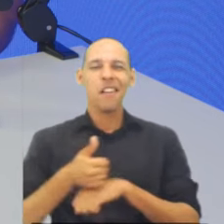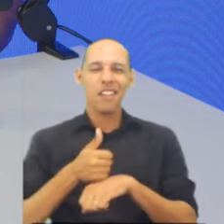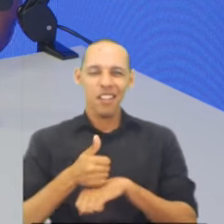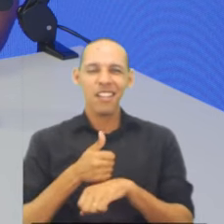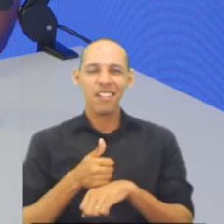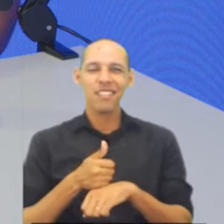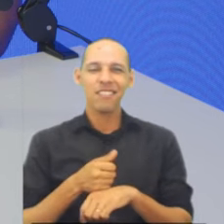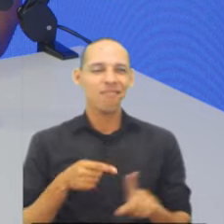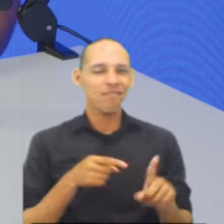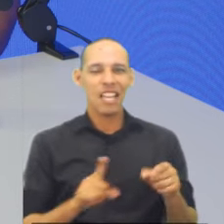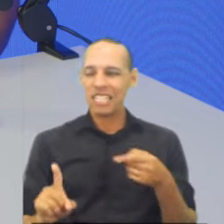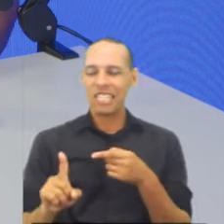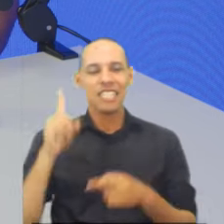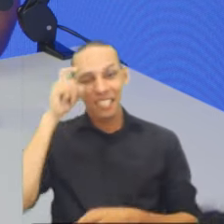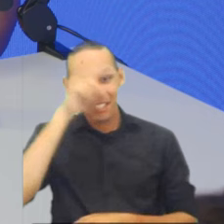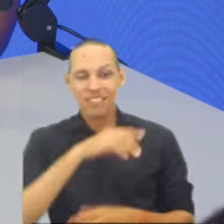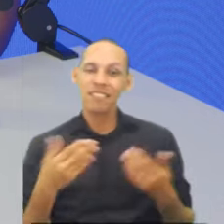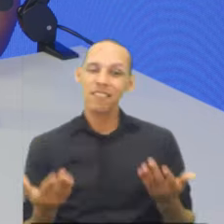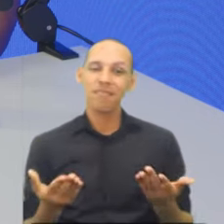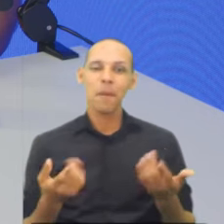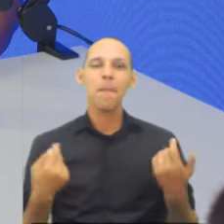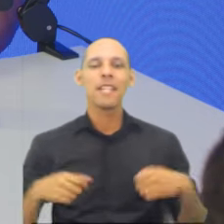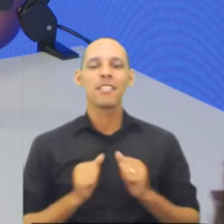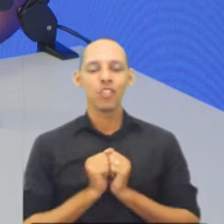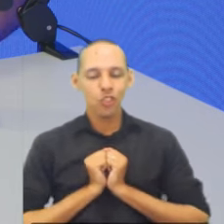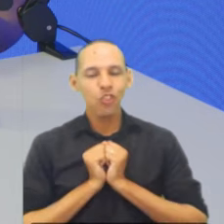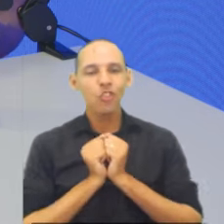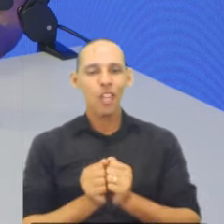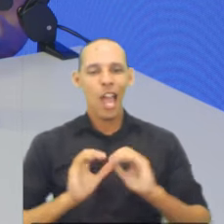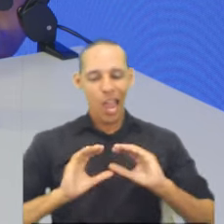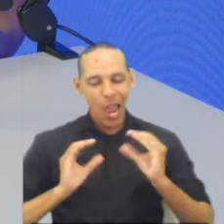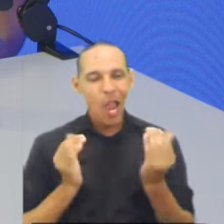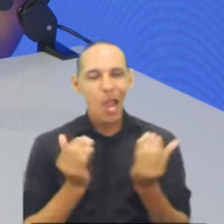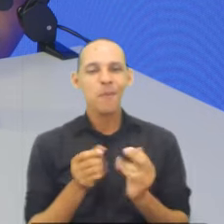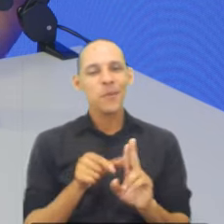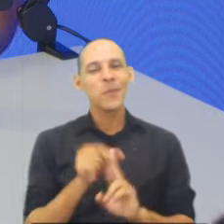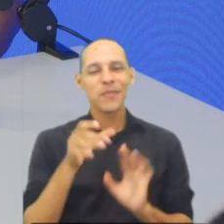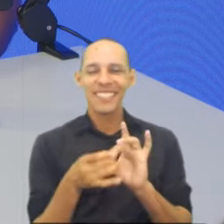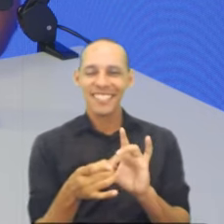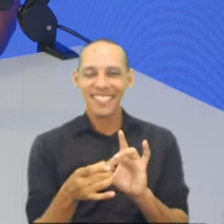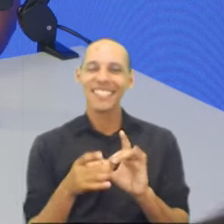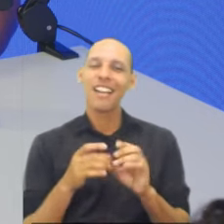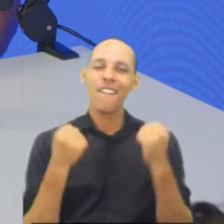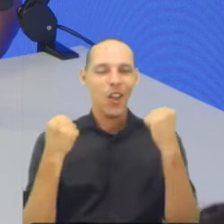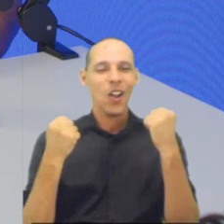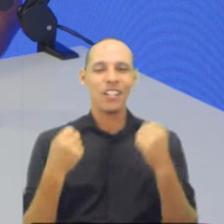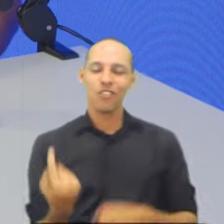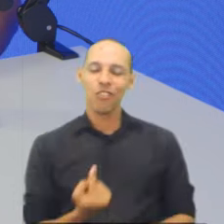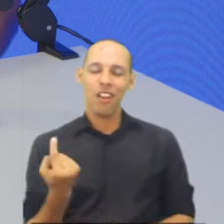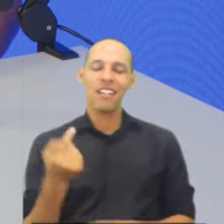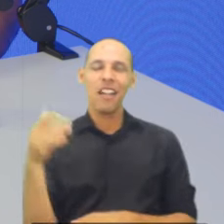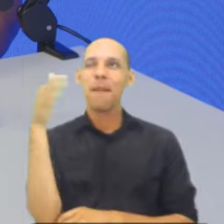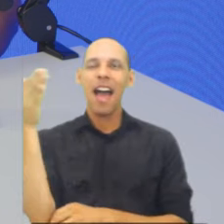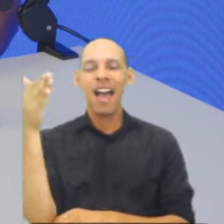ele acaba sendo o mesmo então se a gente se unir por esse caminho aqui a comum unidade tem muito mais força do que a gente isoladamente